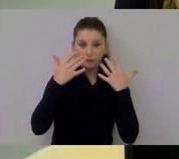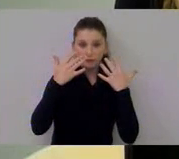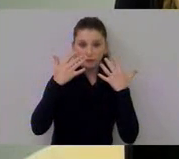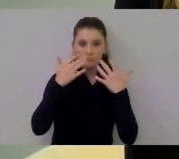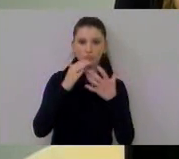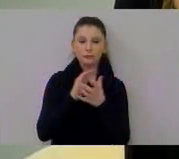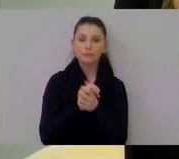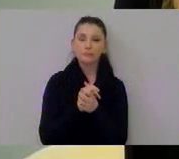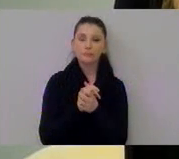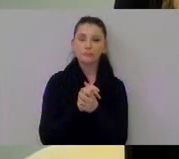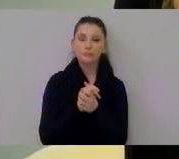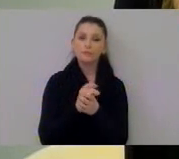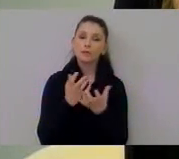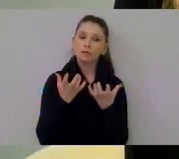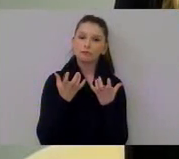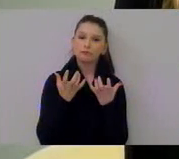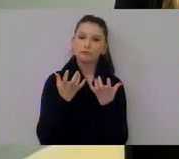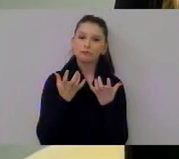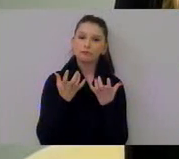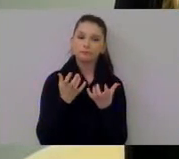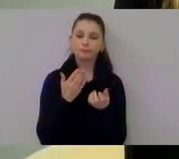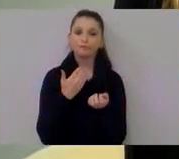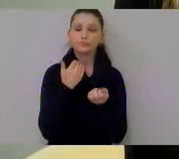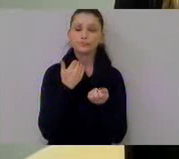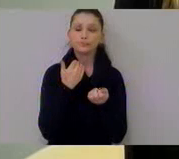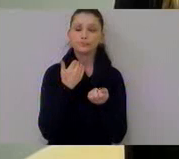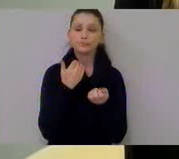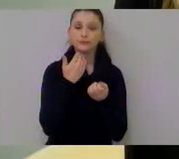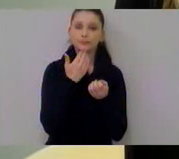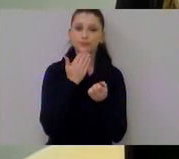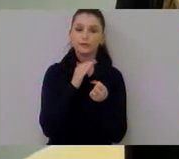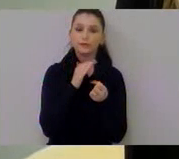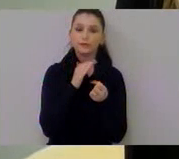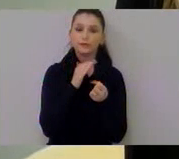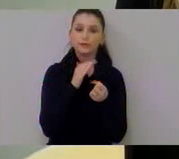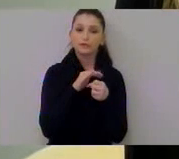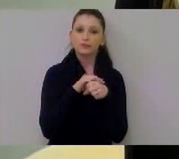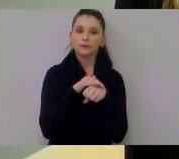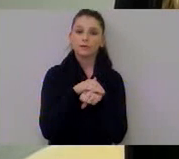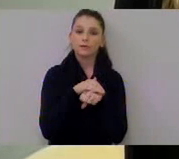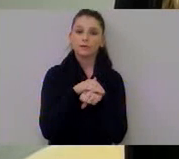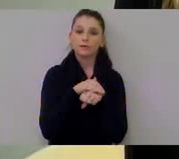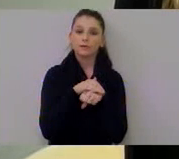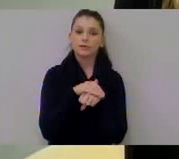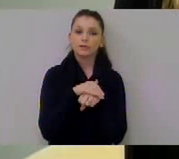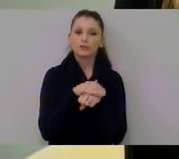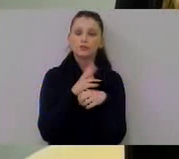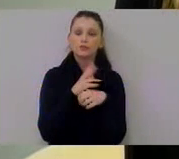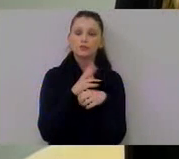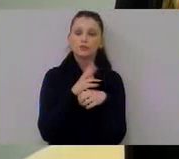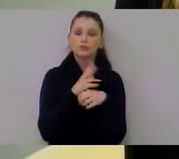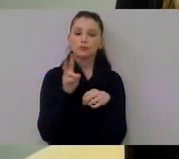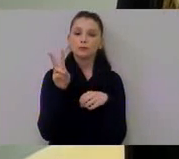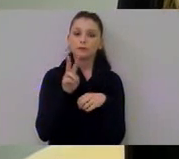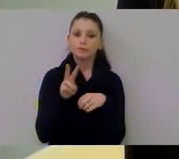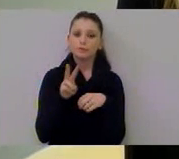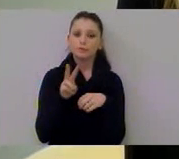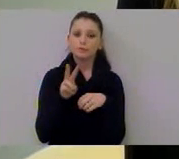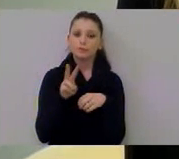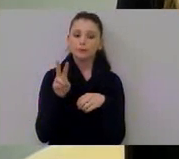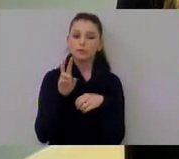hoje para fazer coro ao vereador Dailton Felzer, que quando